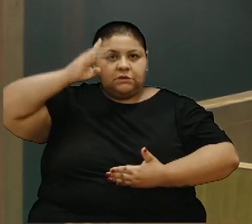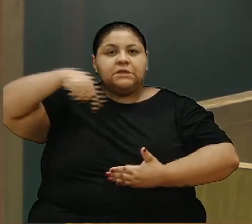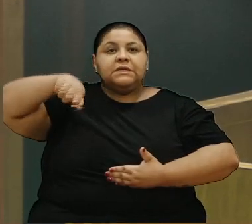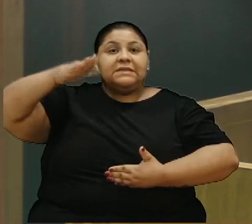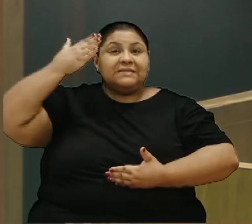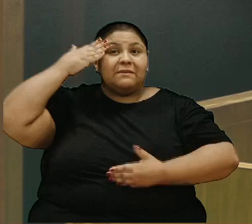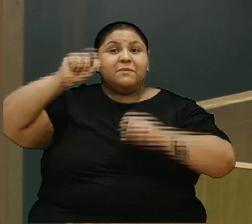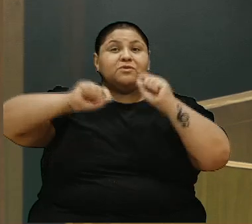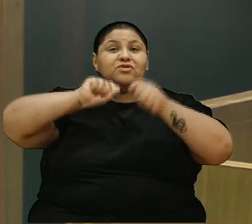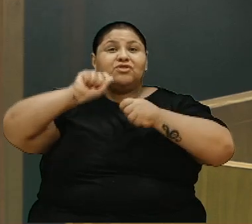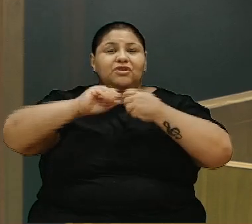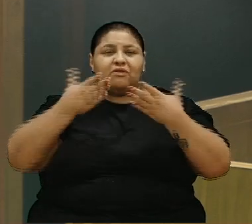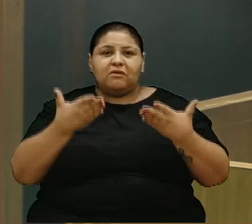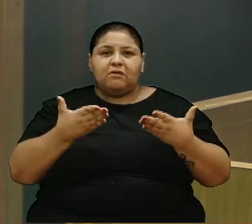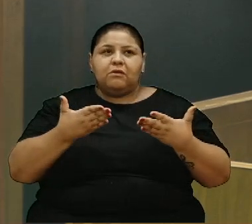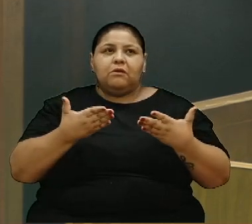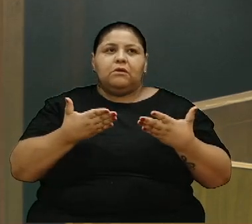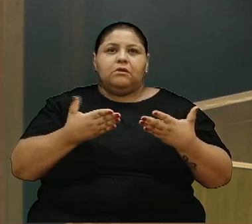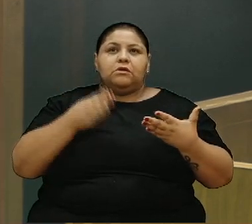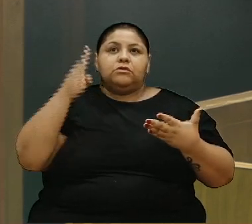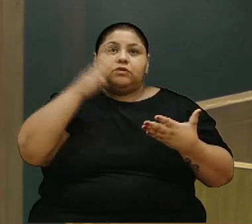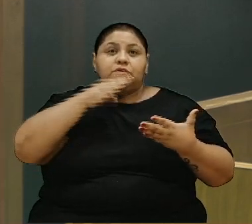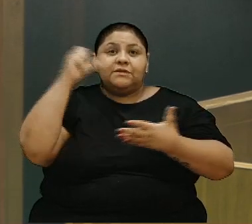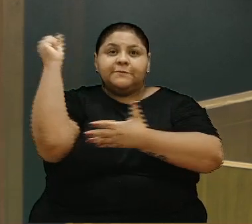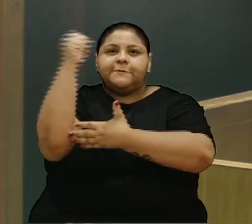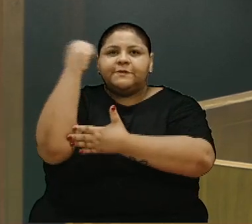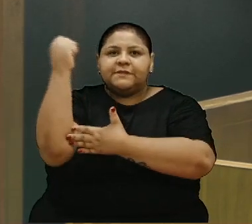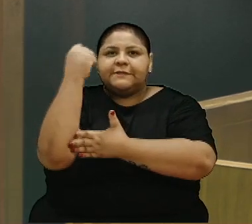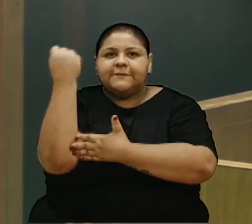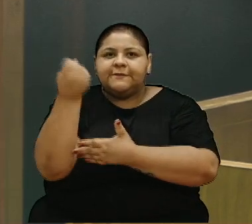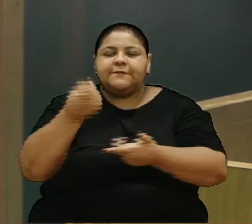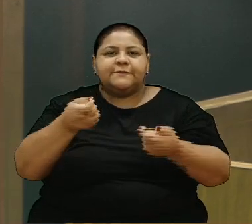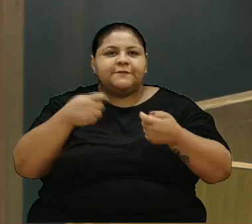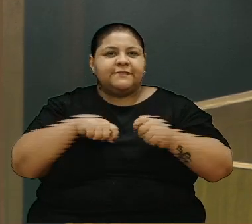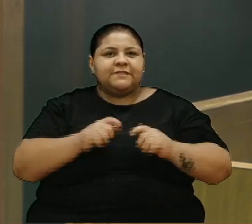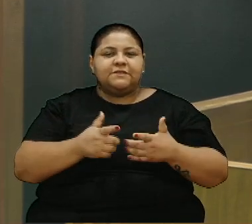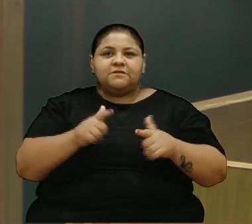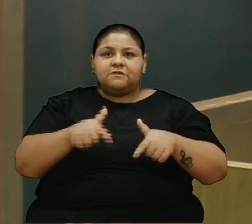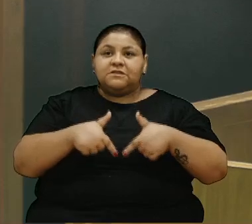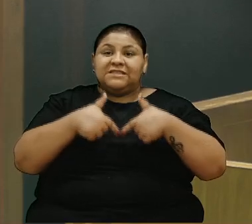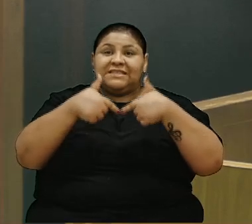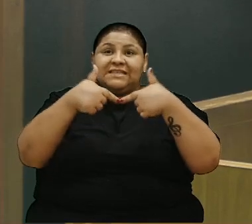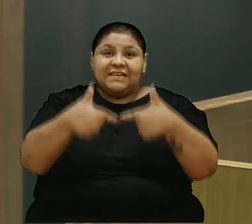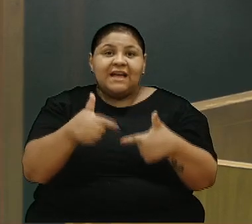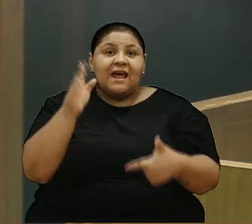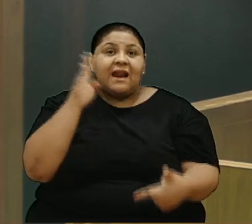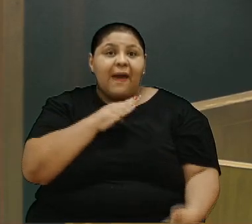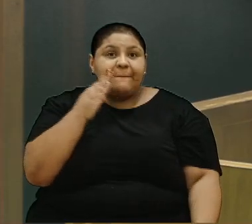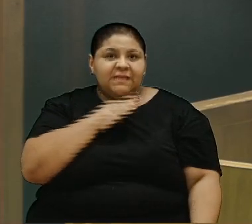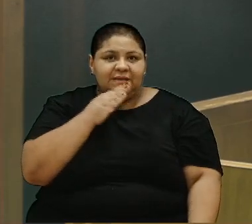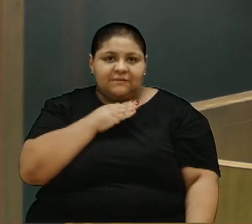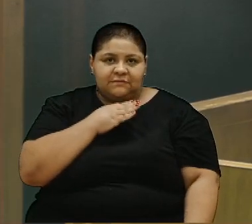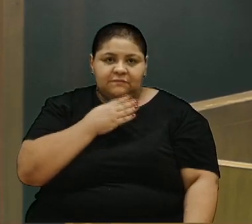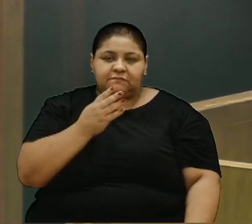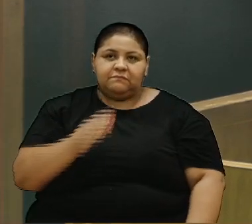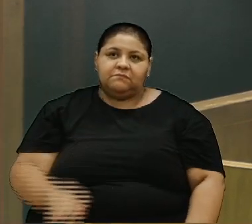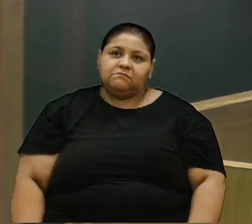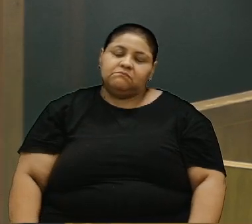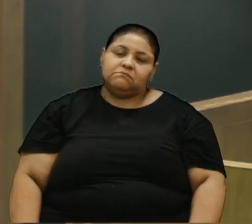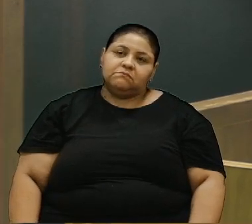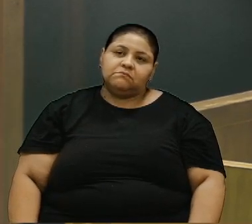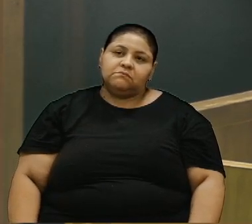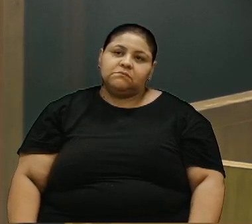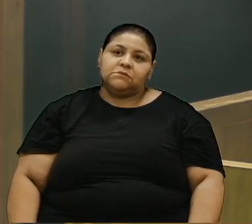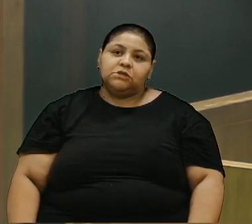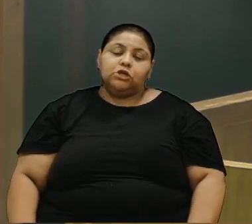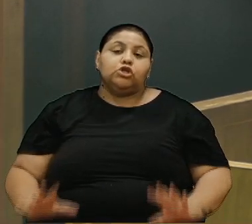fazer. Uma situação de emergência, ela necessita atividade e ação imediata. Então, todos